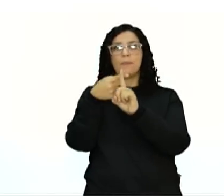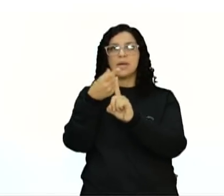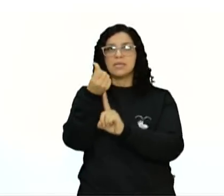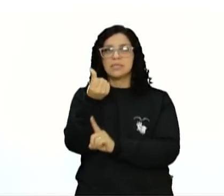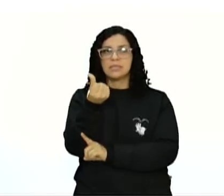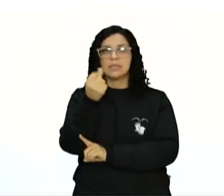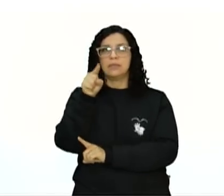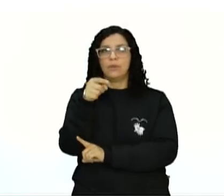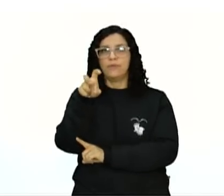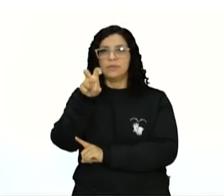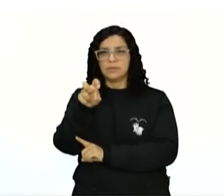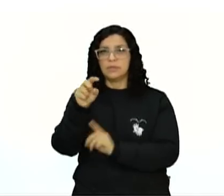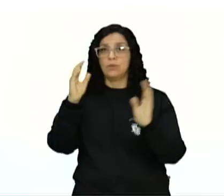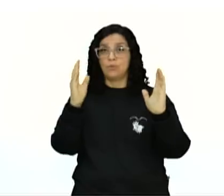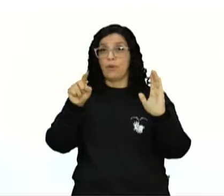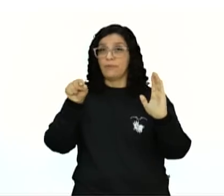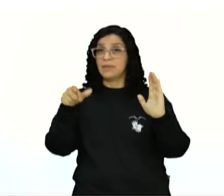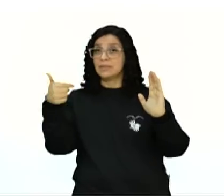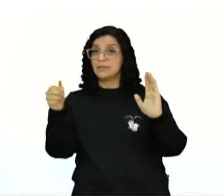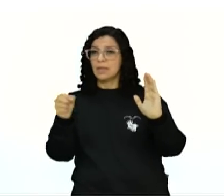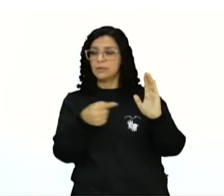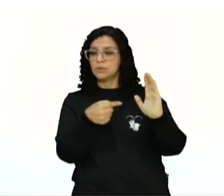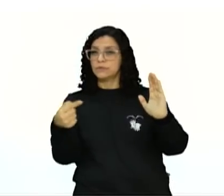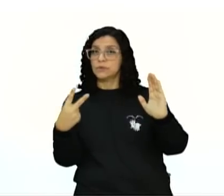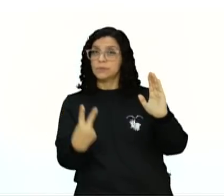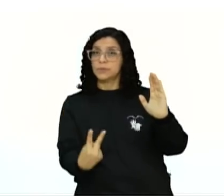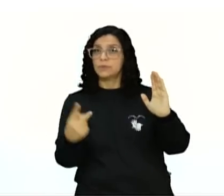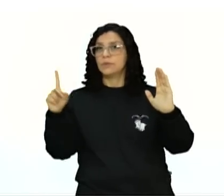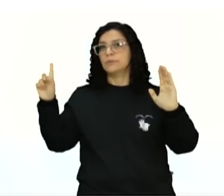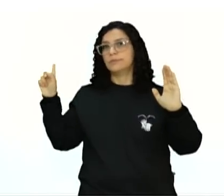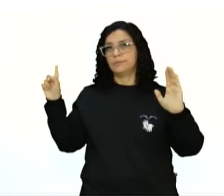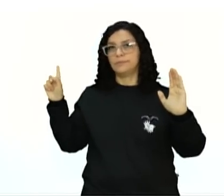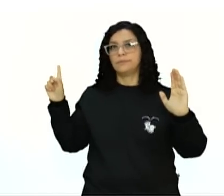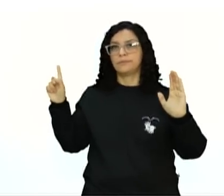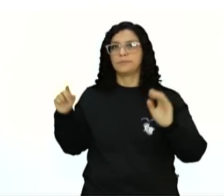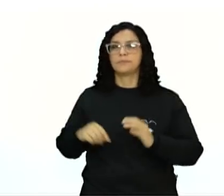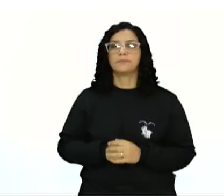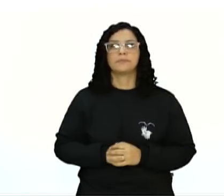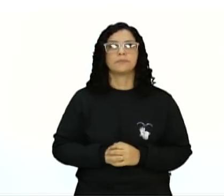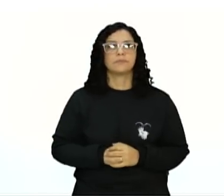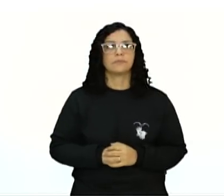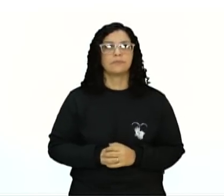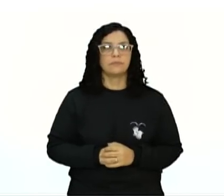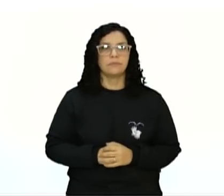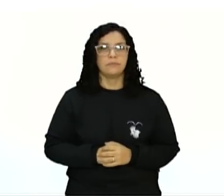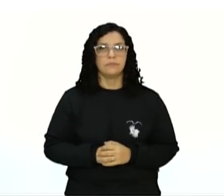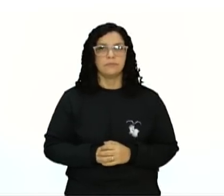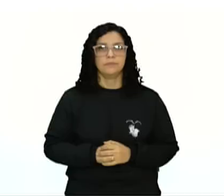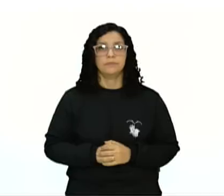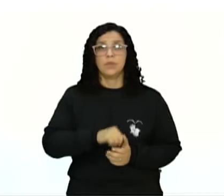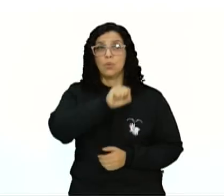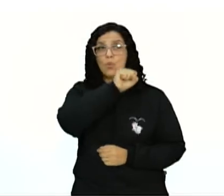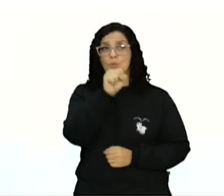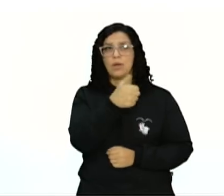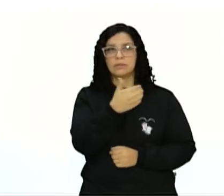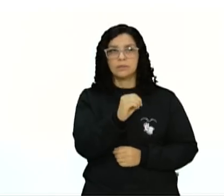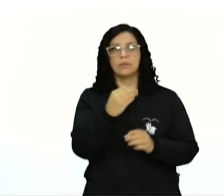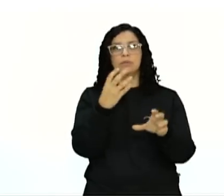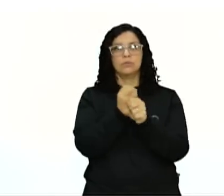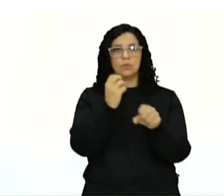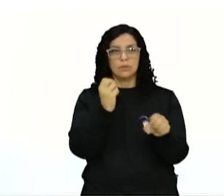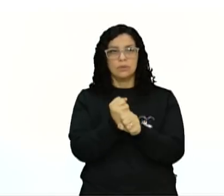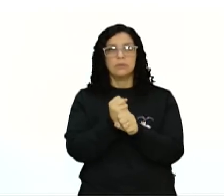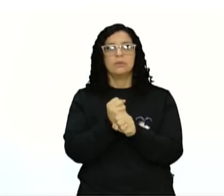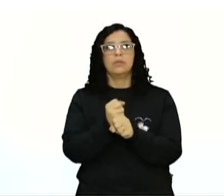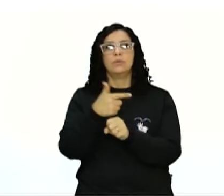com o último, 50,25 mais 61,5, vezes o N, que é 10, dividido por 2. Somei